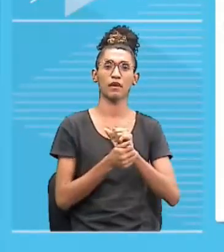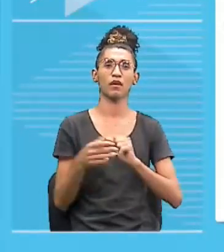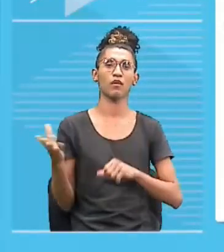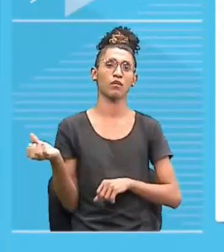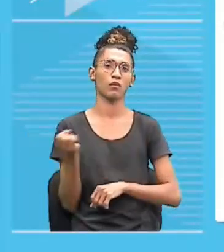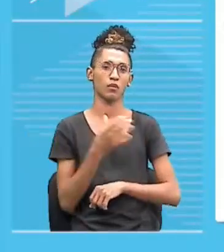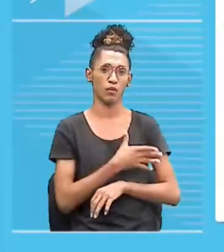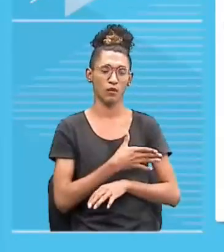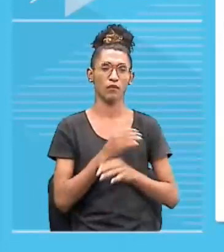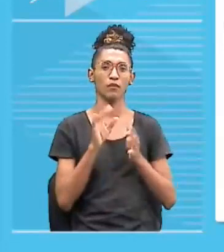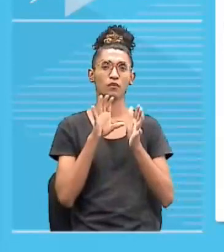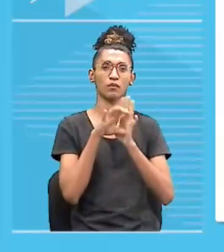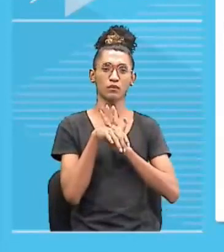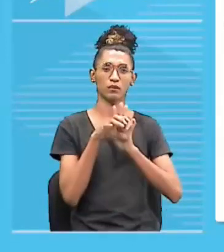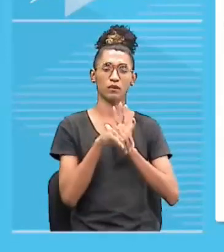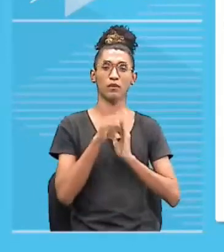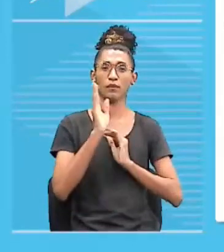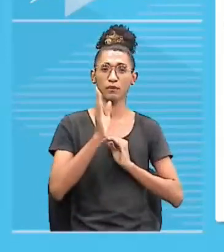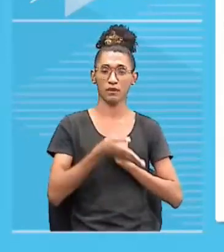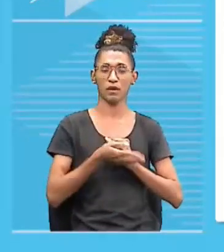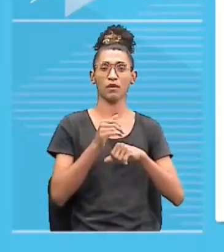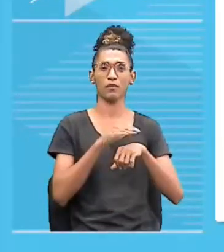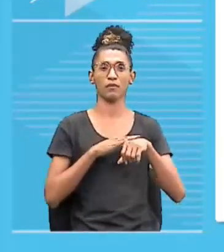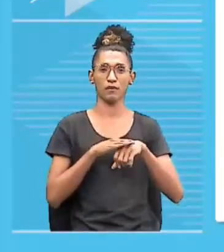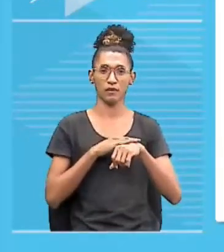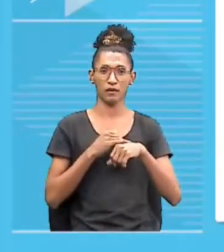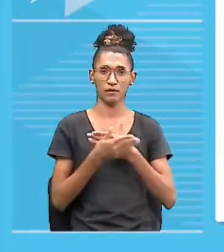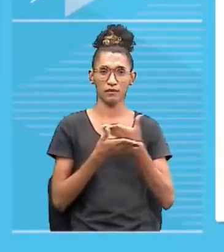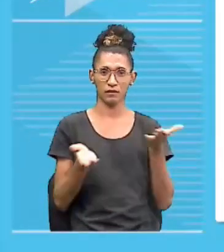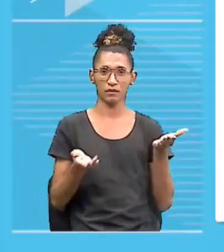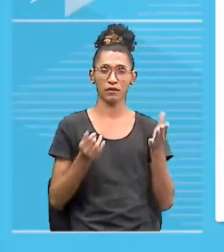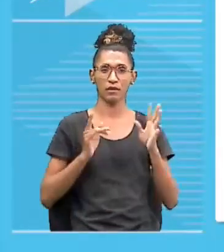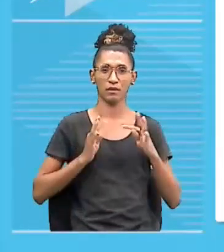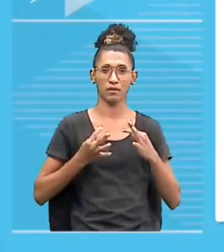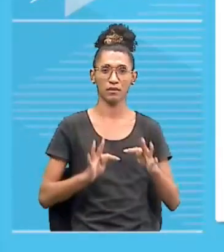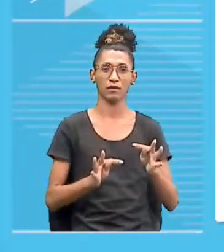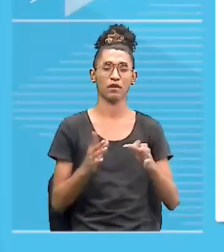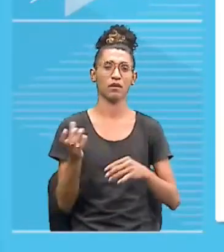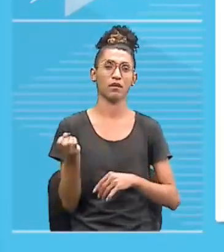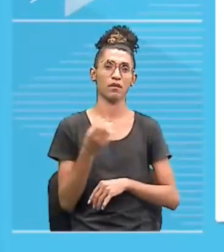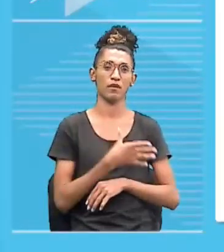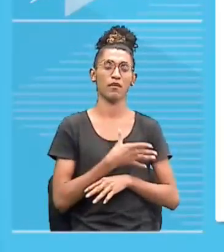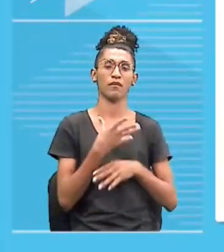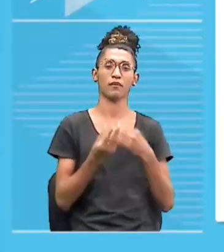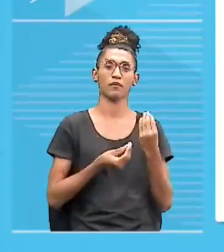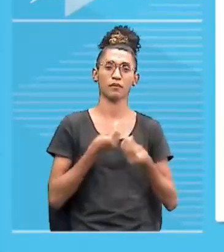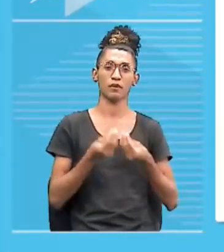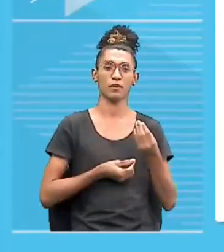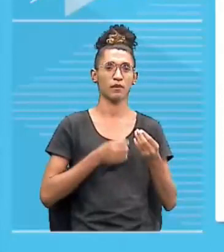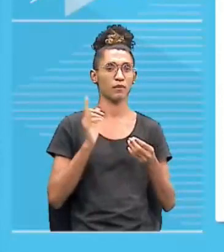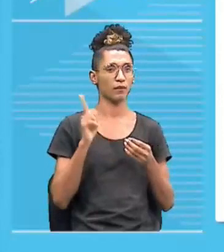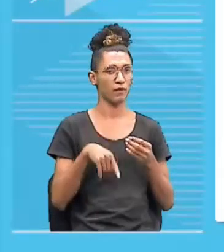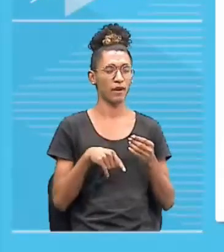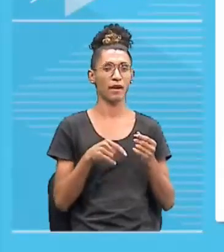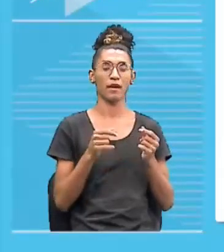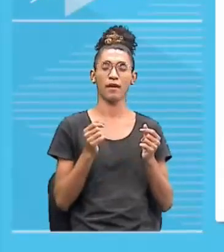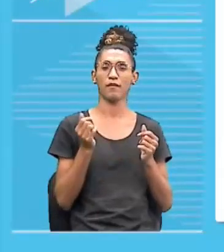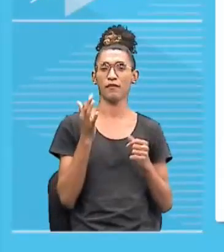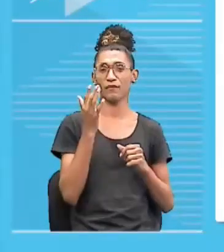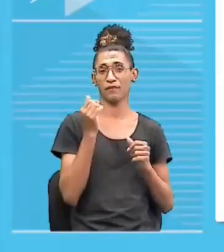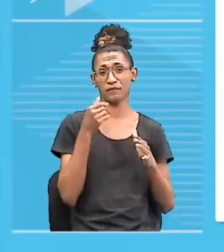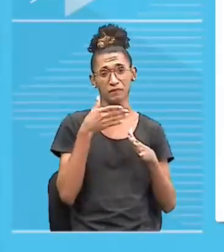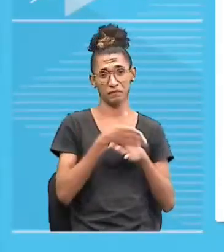assim, como eu conversei com vocês, as tecnologias, as novas tecnologias, elas não são tão acessíveis, elas ainda